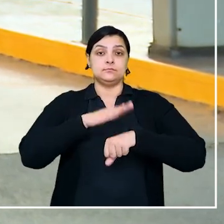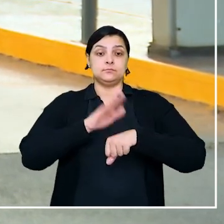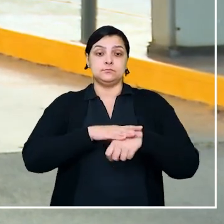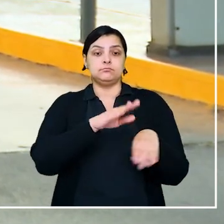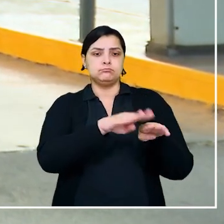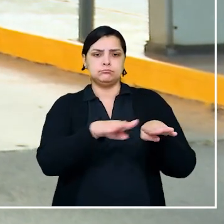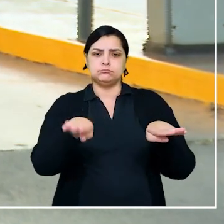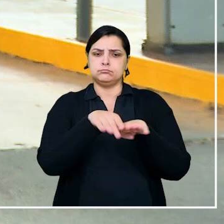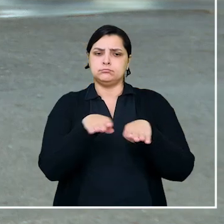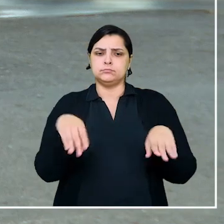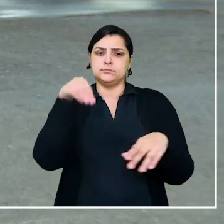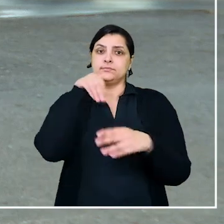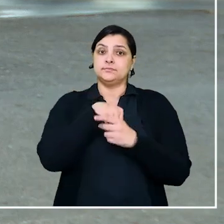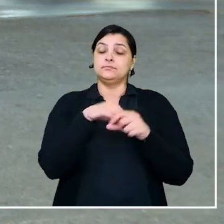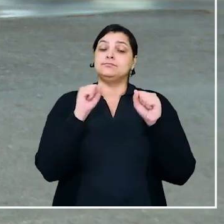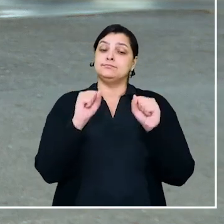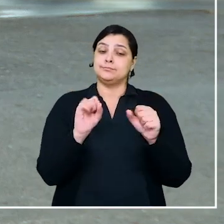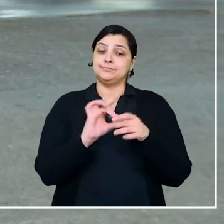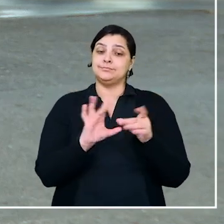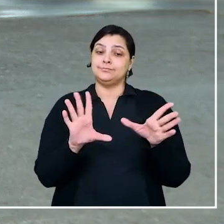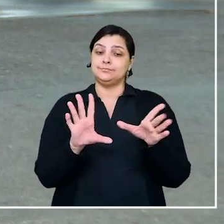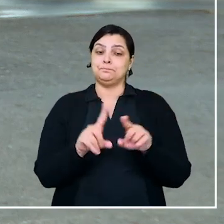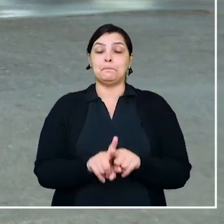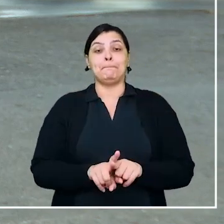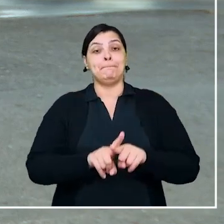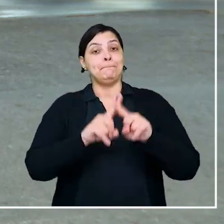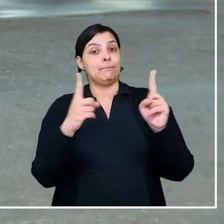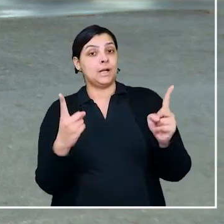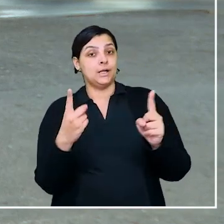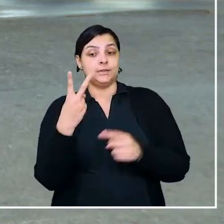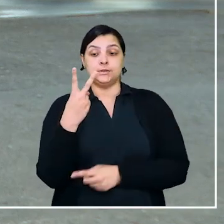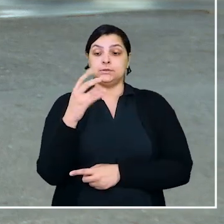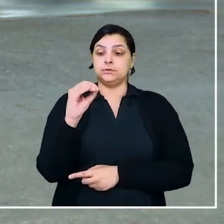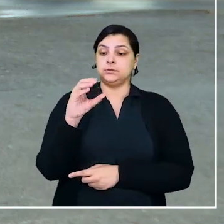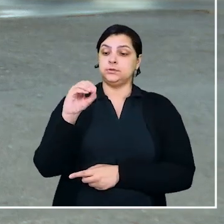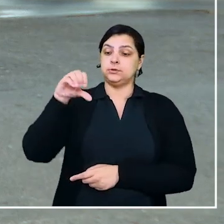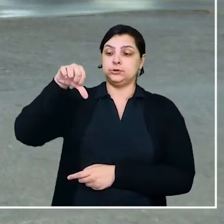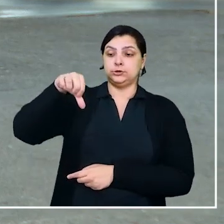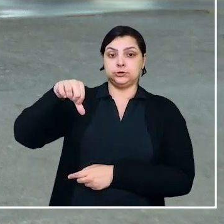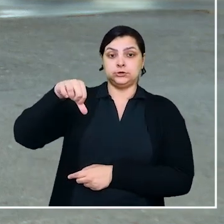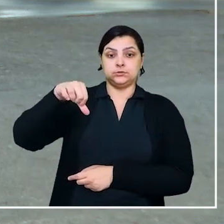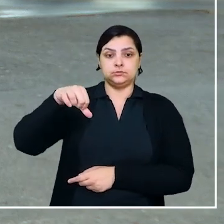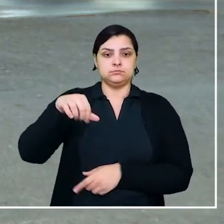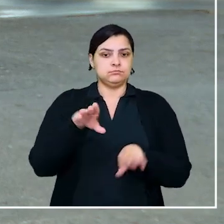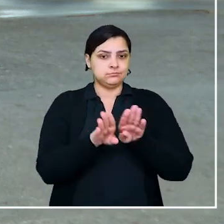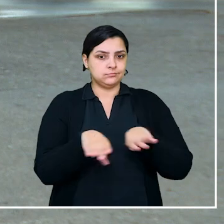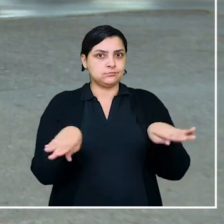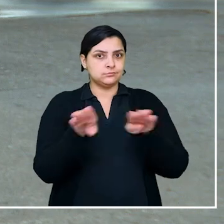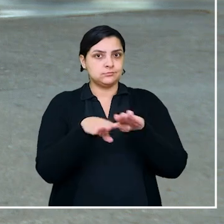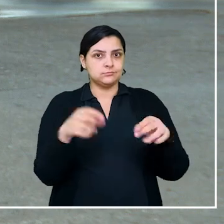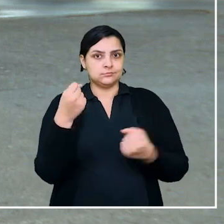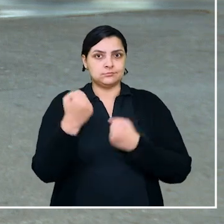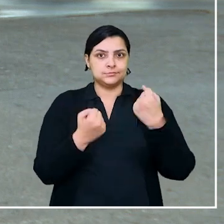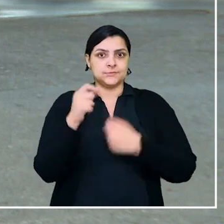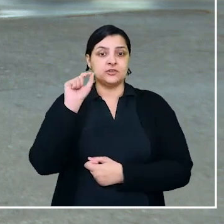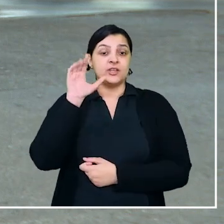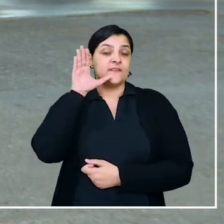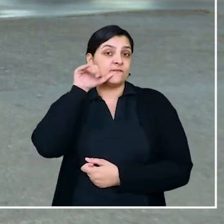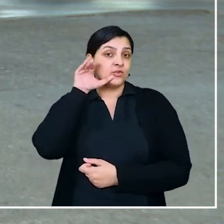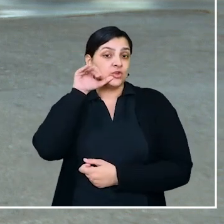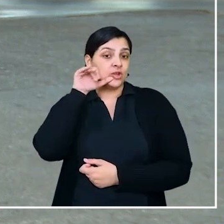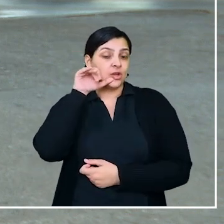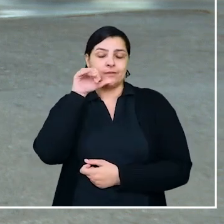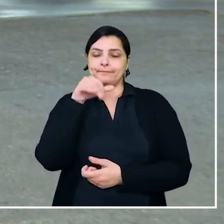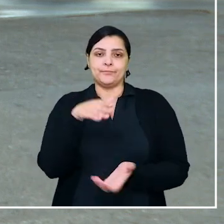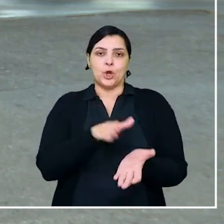próprios veículos dentro do estacionamento. Contudo, em 2009, a permanência dos automóveis no espaço